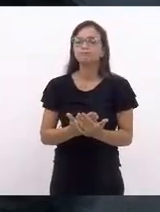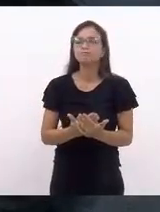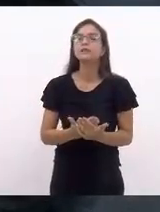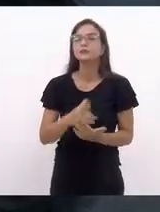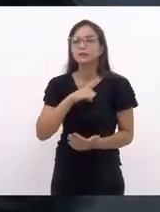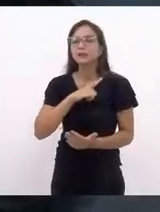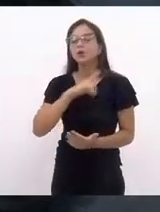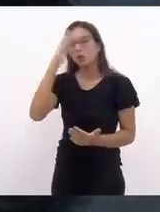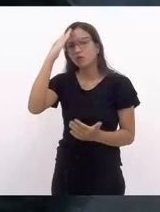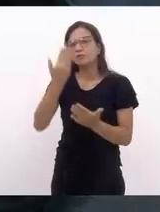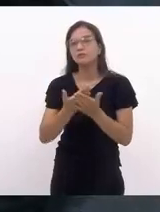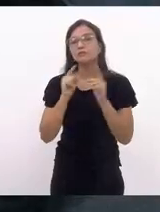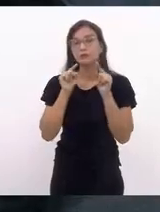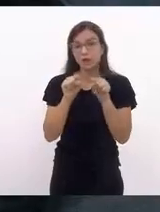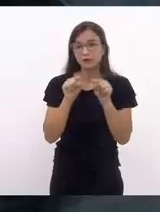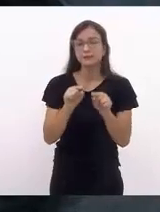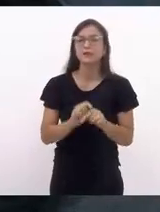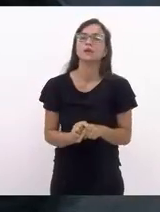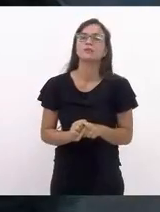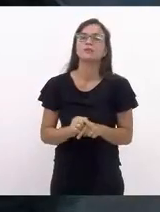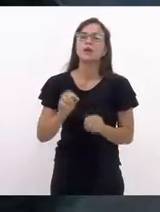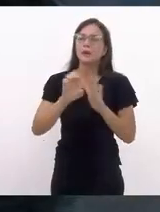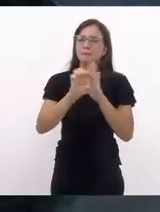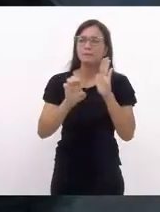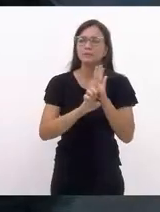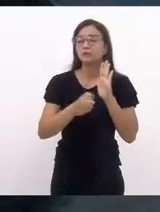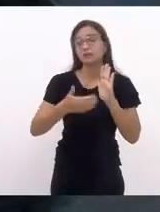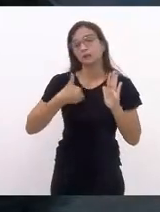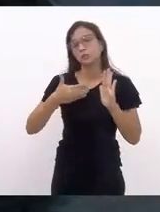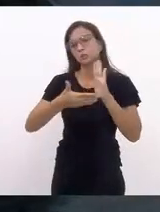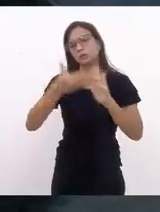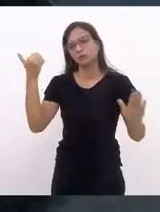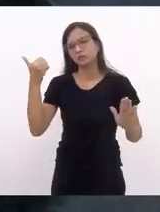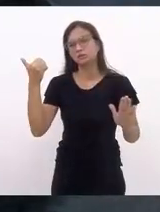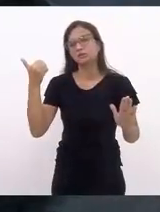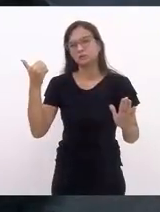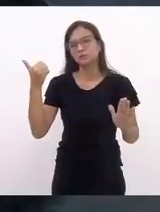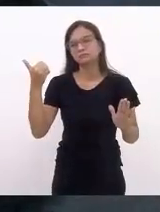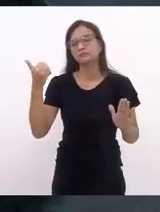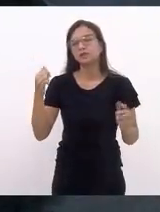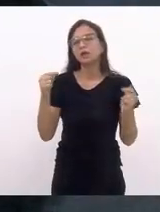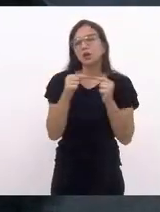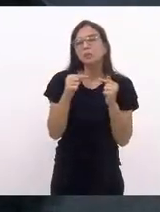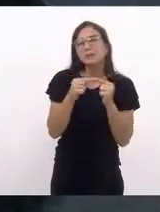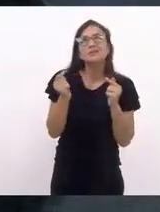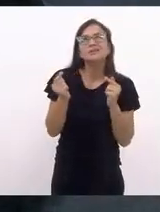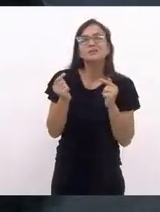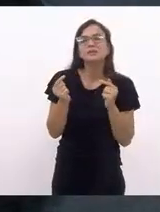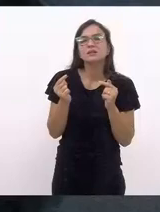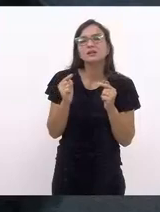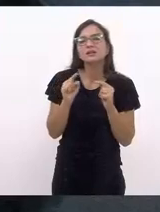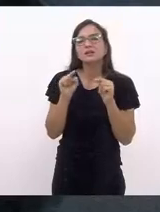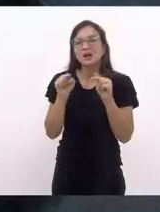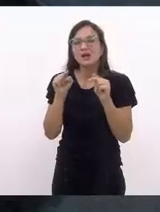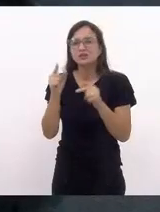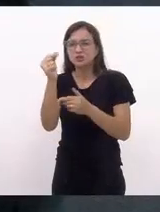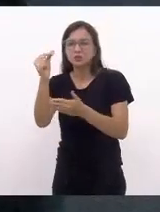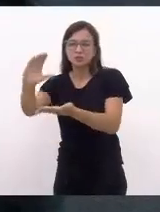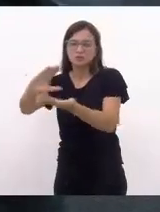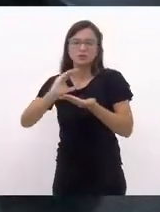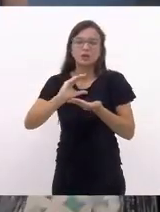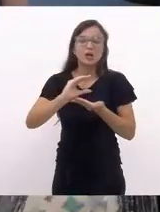nutrimos por vossa excelência' retiramos a emenda que vestaria sobre o destino do